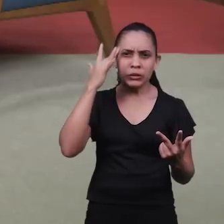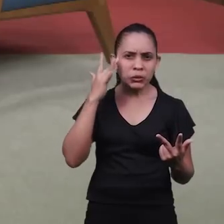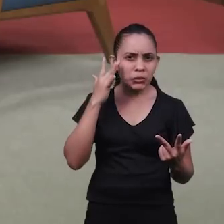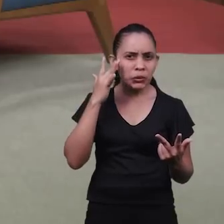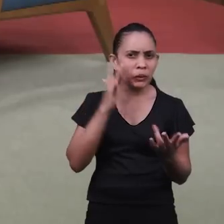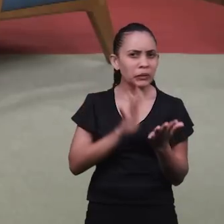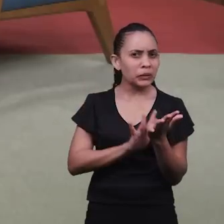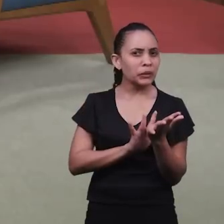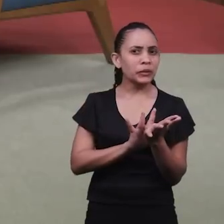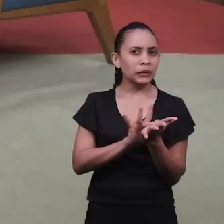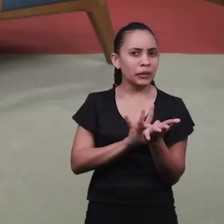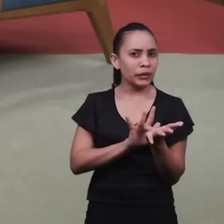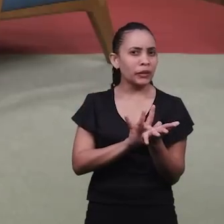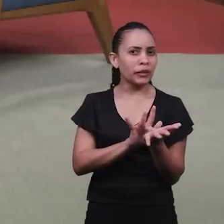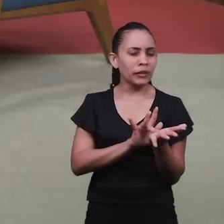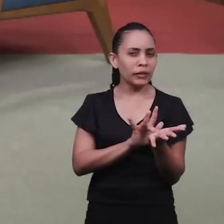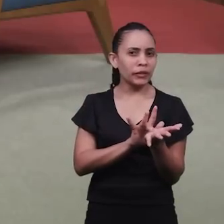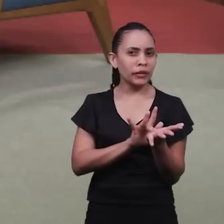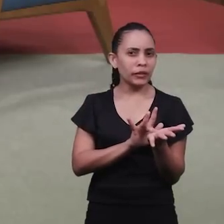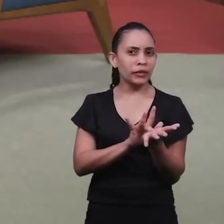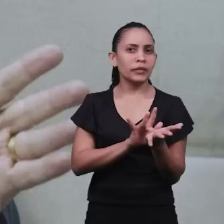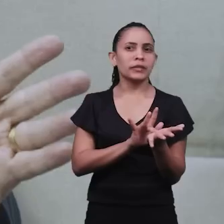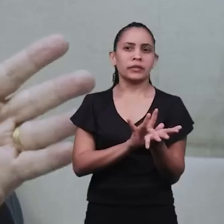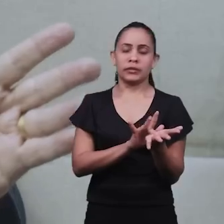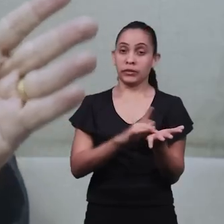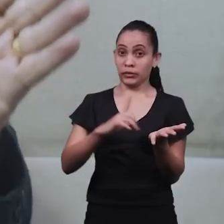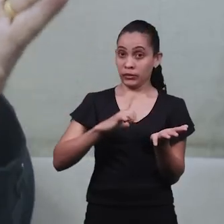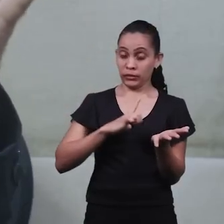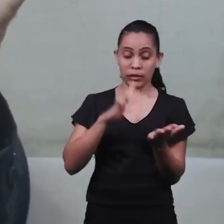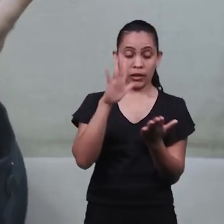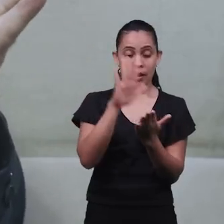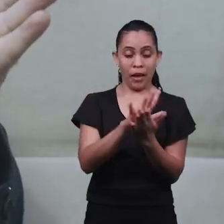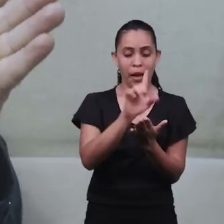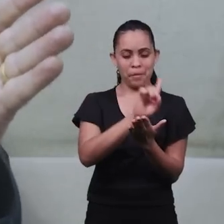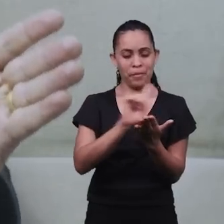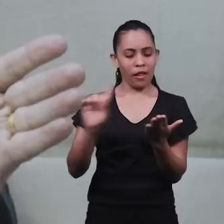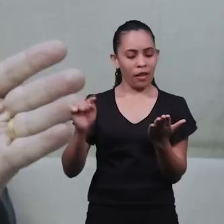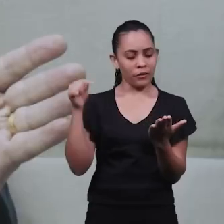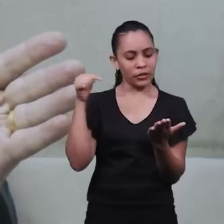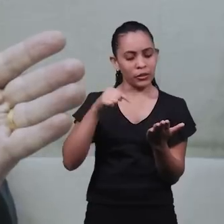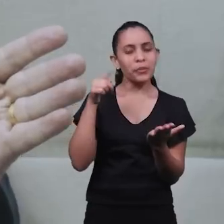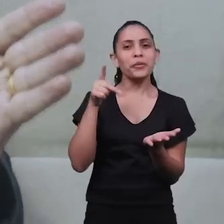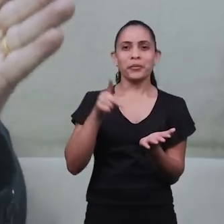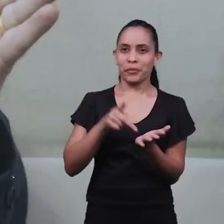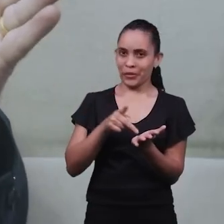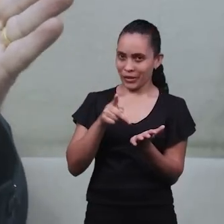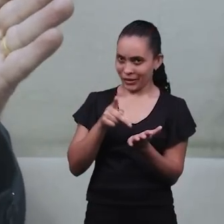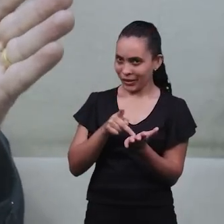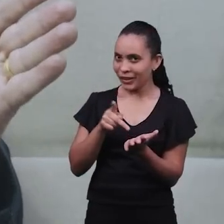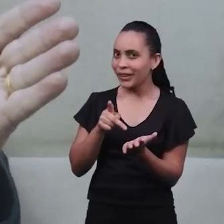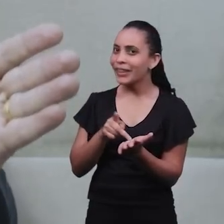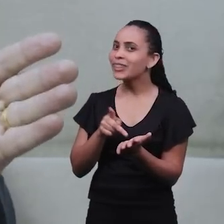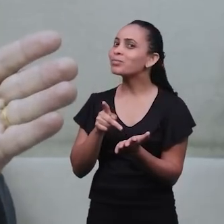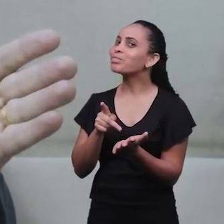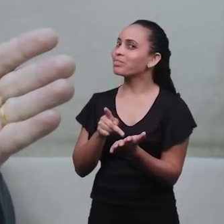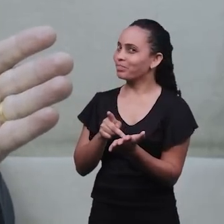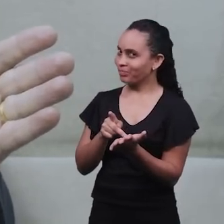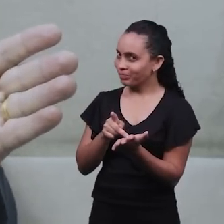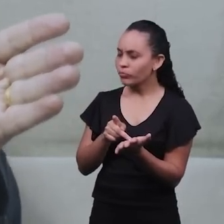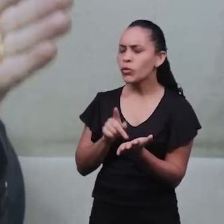falsificadores da palavra. Então, observe que existe a palavra genuína. O que é a palavra